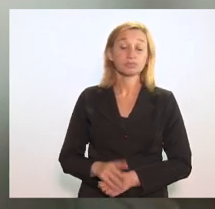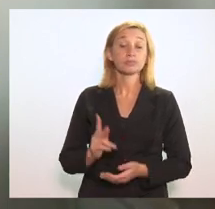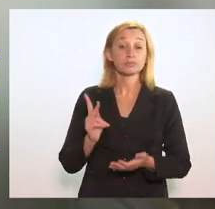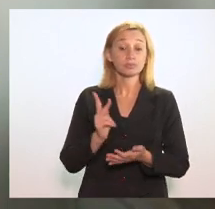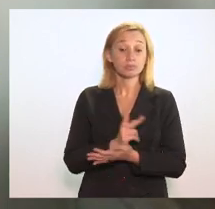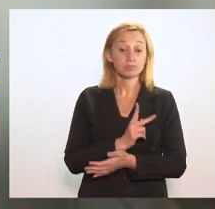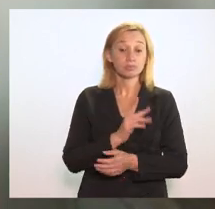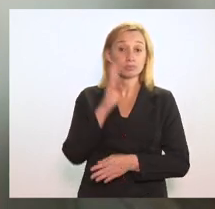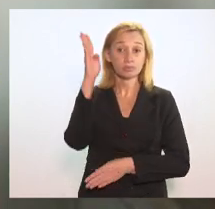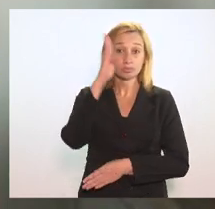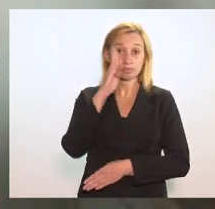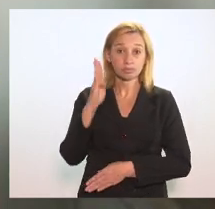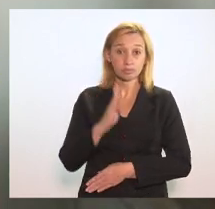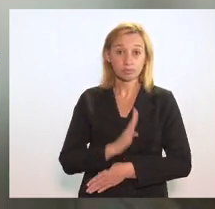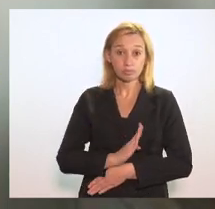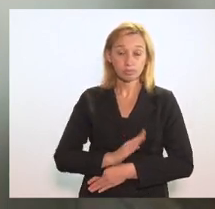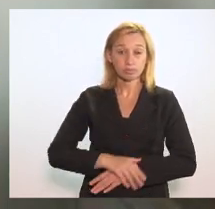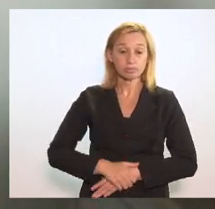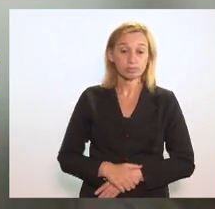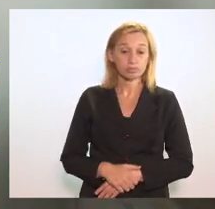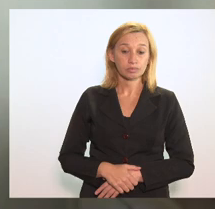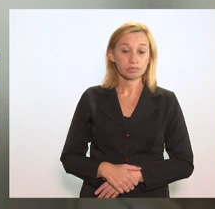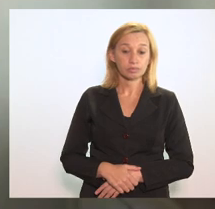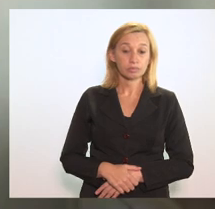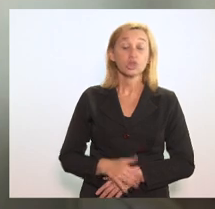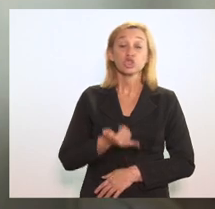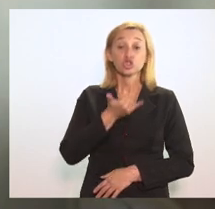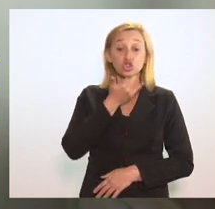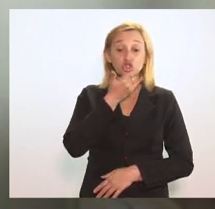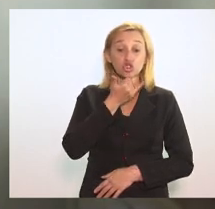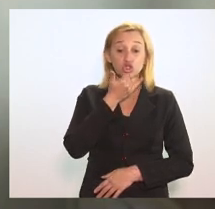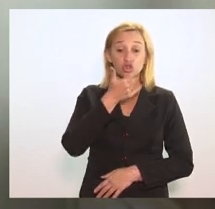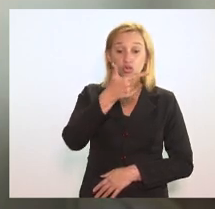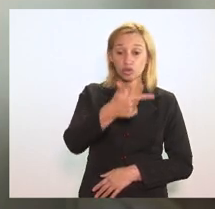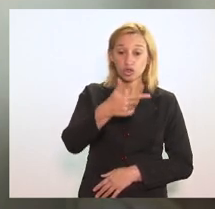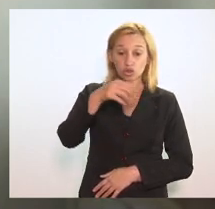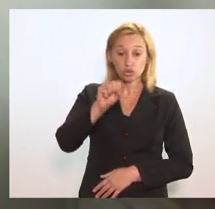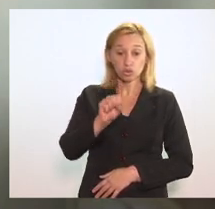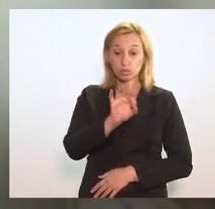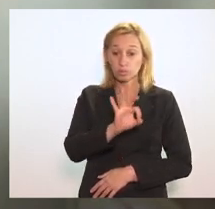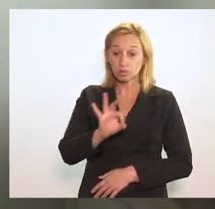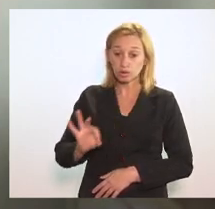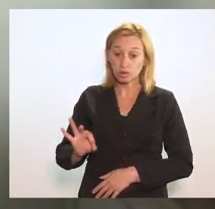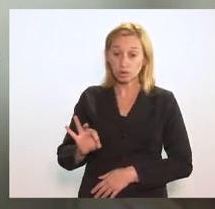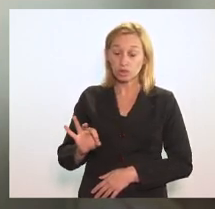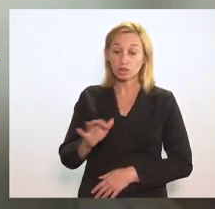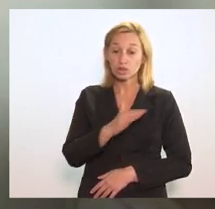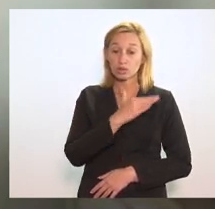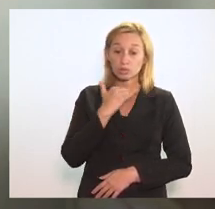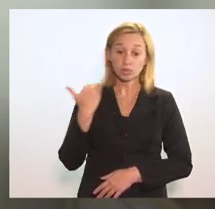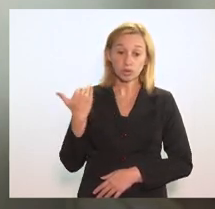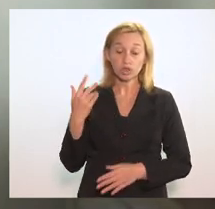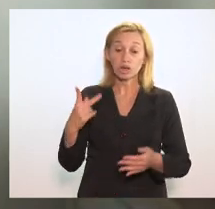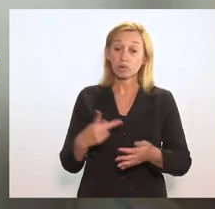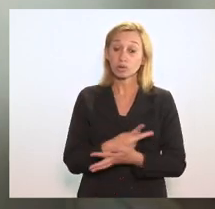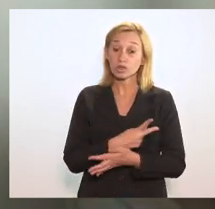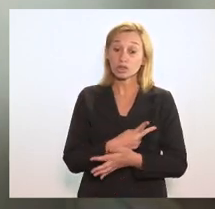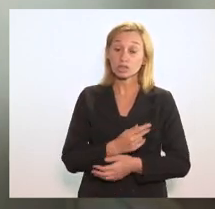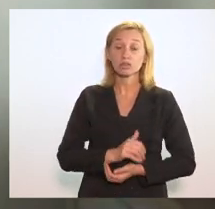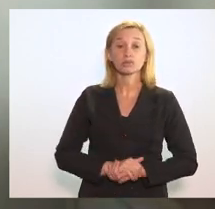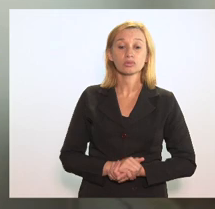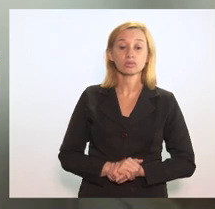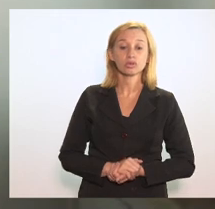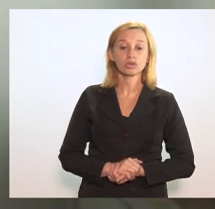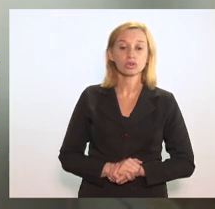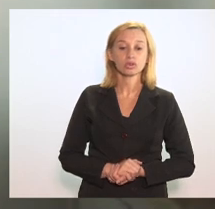acontecidos no Brasil, desculpe, 28% dos óbitos acontecidos